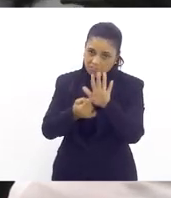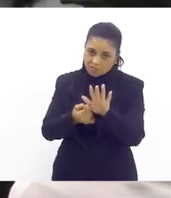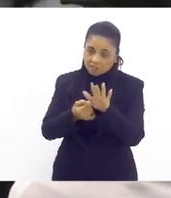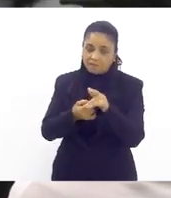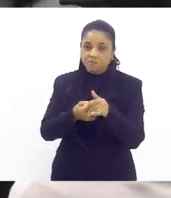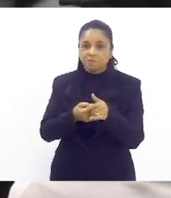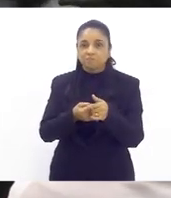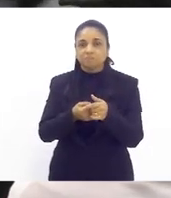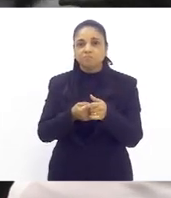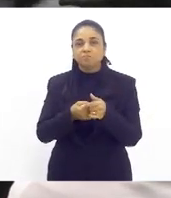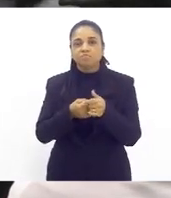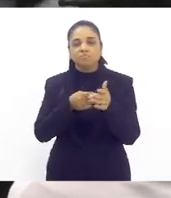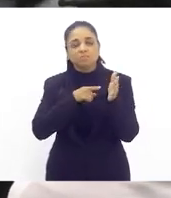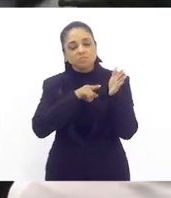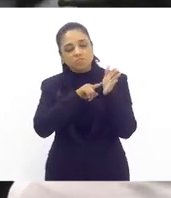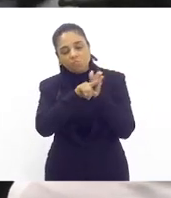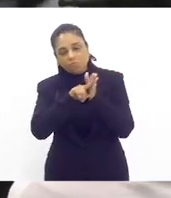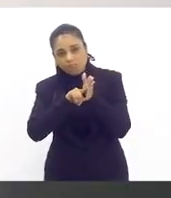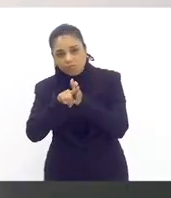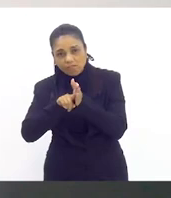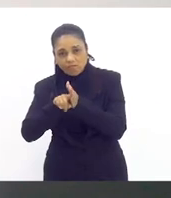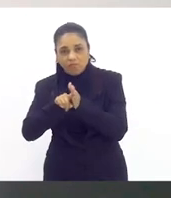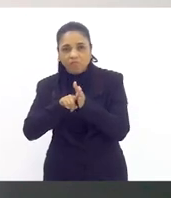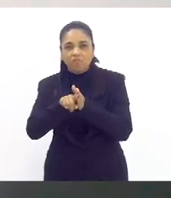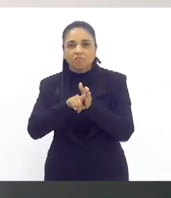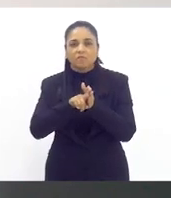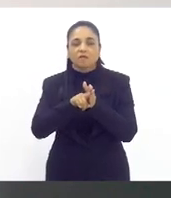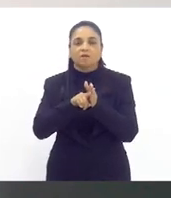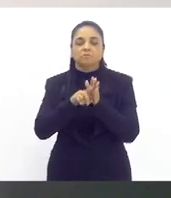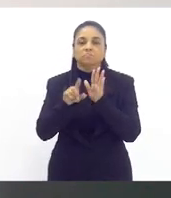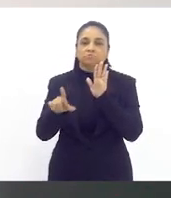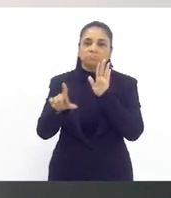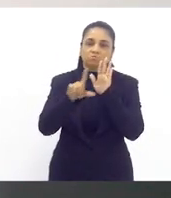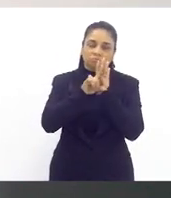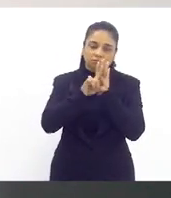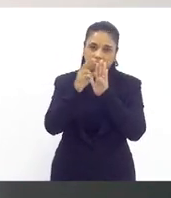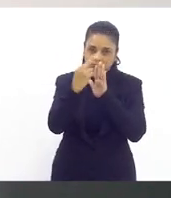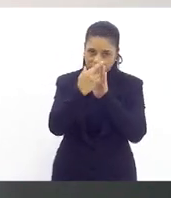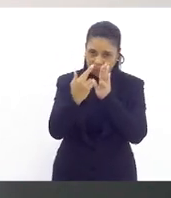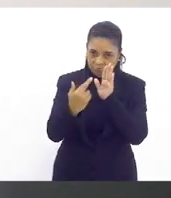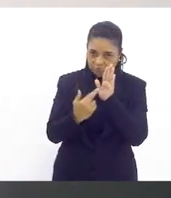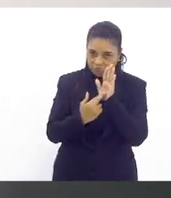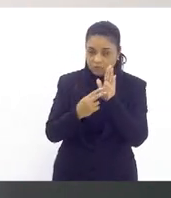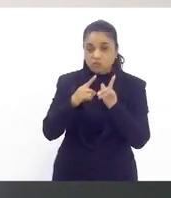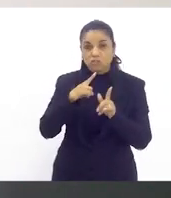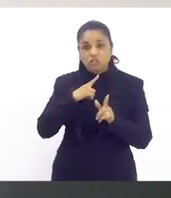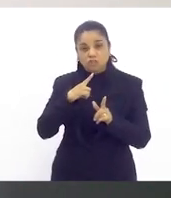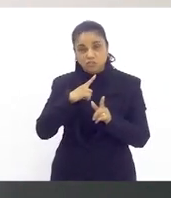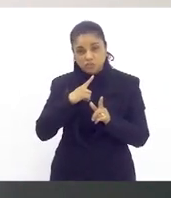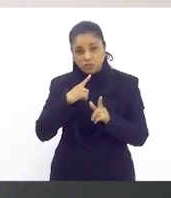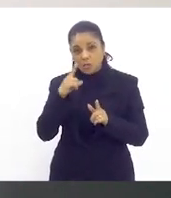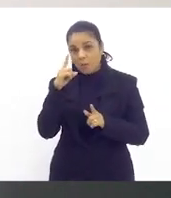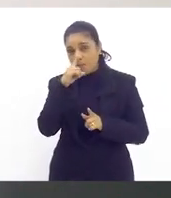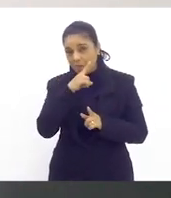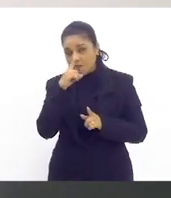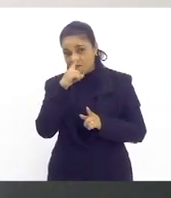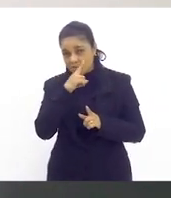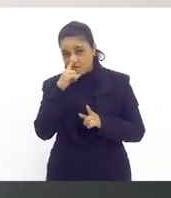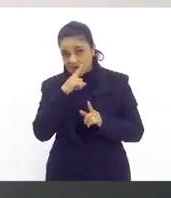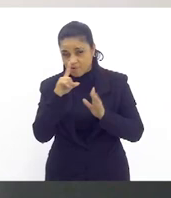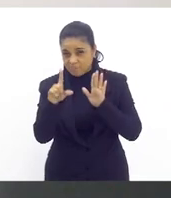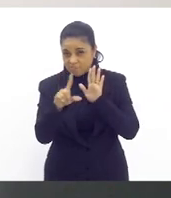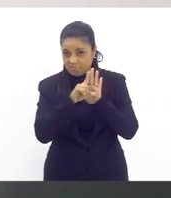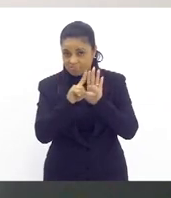das consultas que a gente fez durante o processo de regulamentação da Lei existia um equívoco de redação da lei